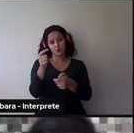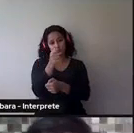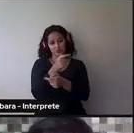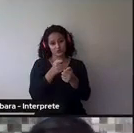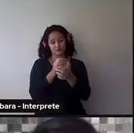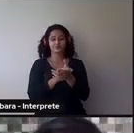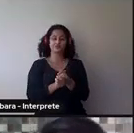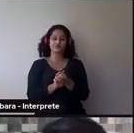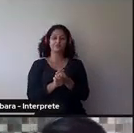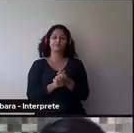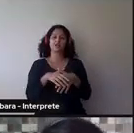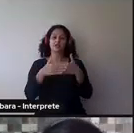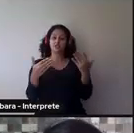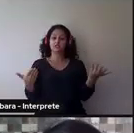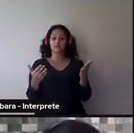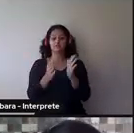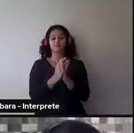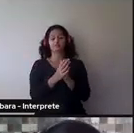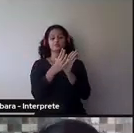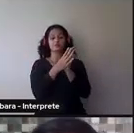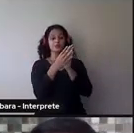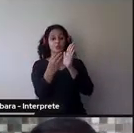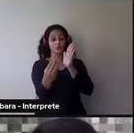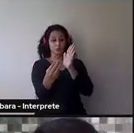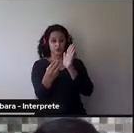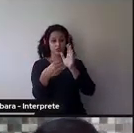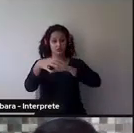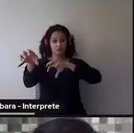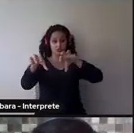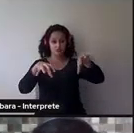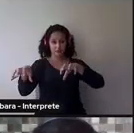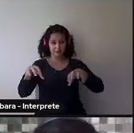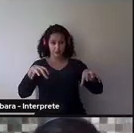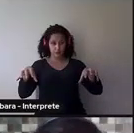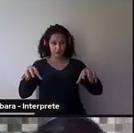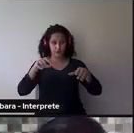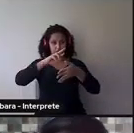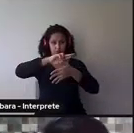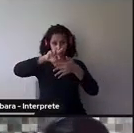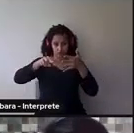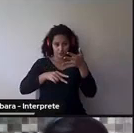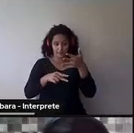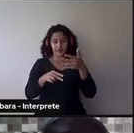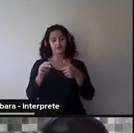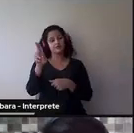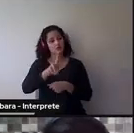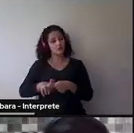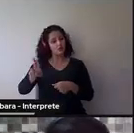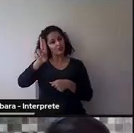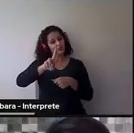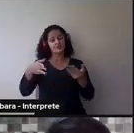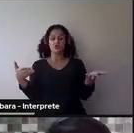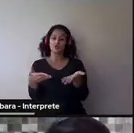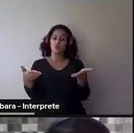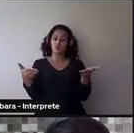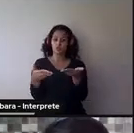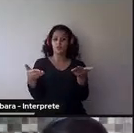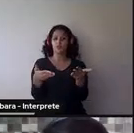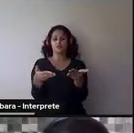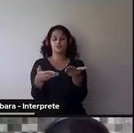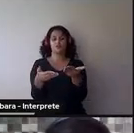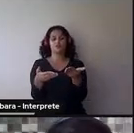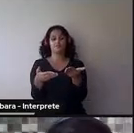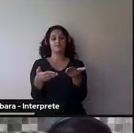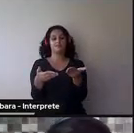Bem, a modelagem de distribuição de espécies, é, ela é usada atualmente, ela é uma das ferramentas